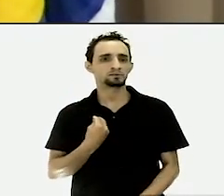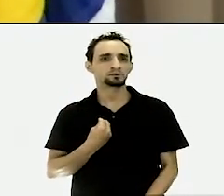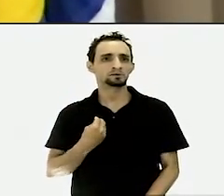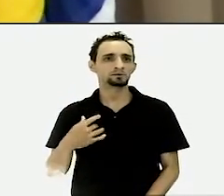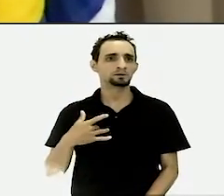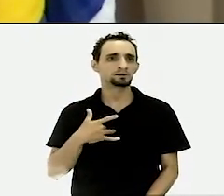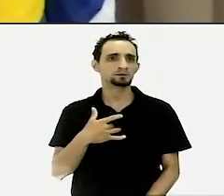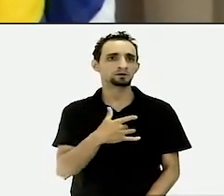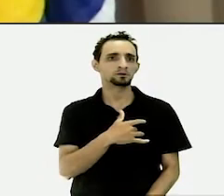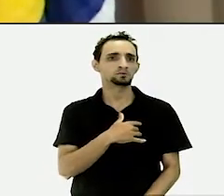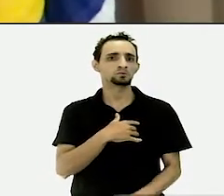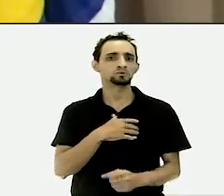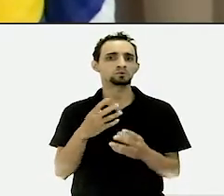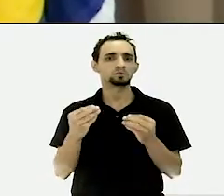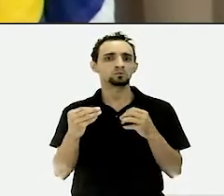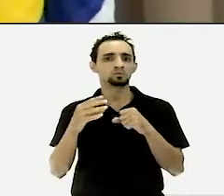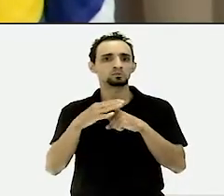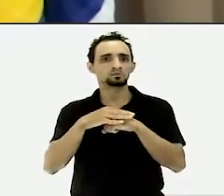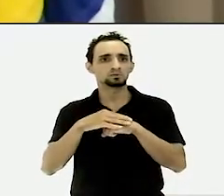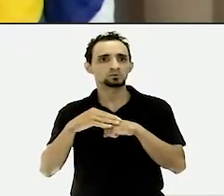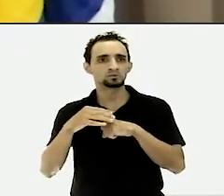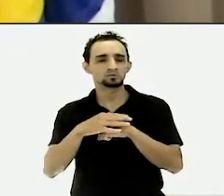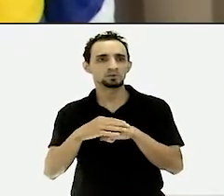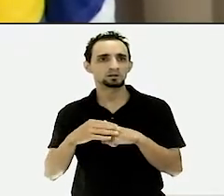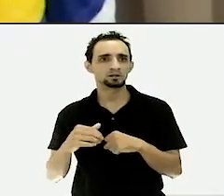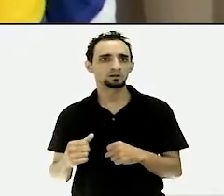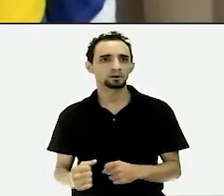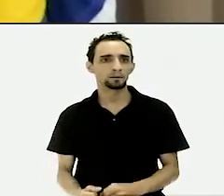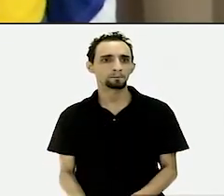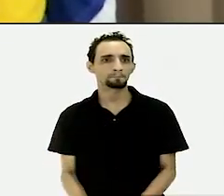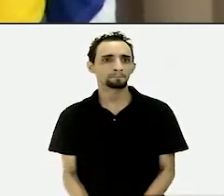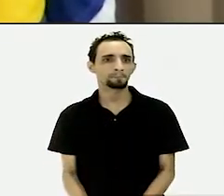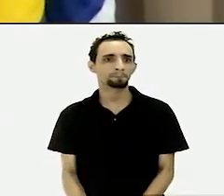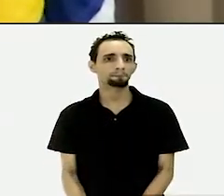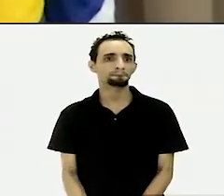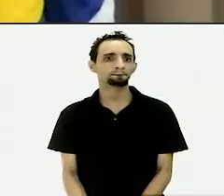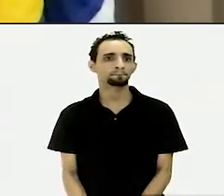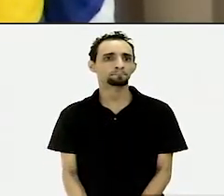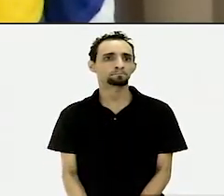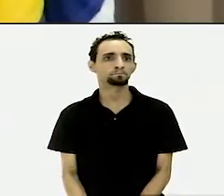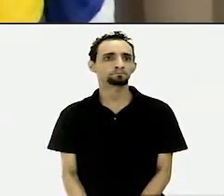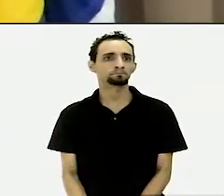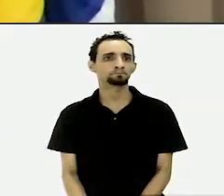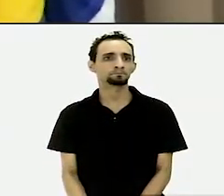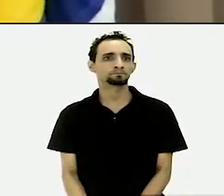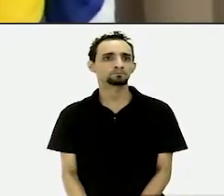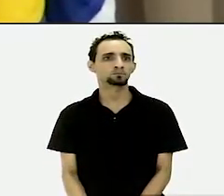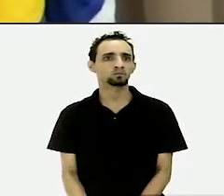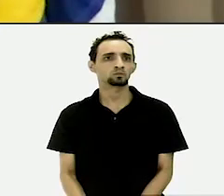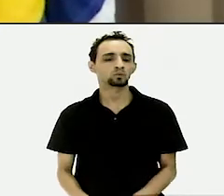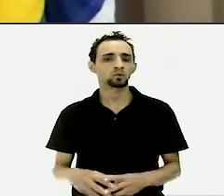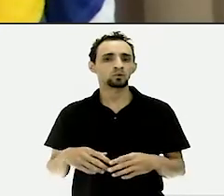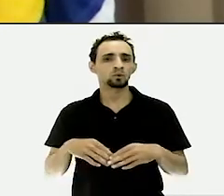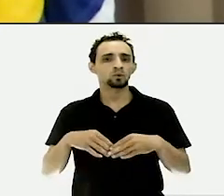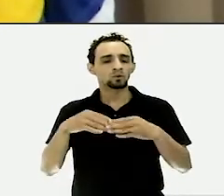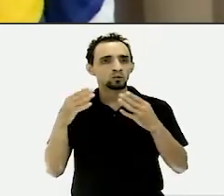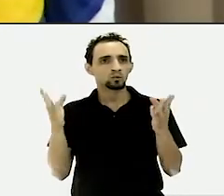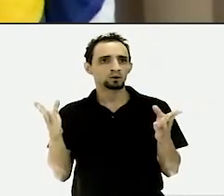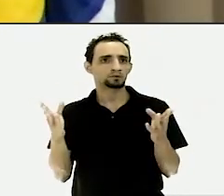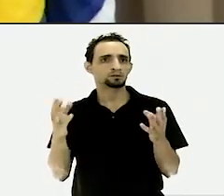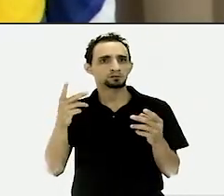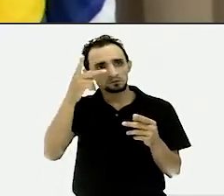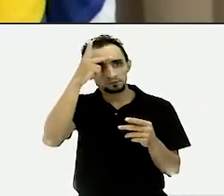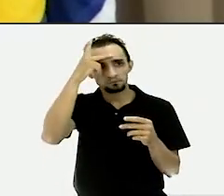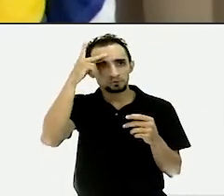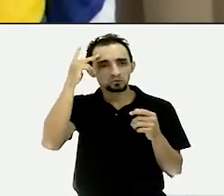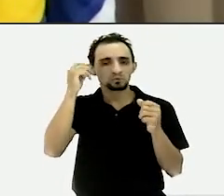buscar ajuda, proteger, ficar junto. As camisetas foram só uma das nossas ações que a gente presenteou